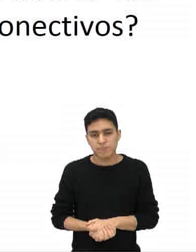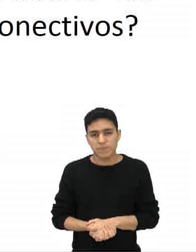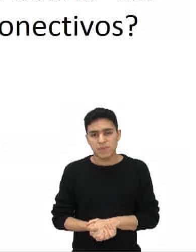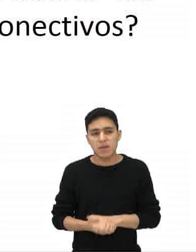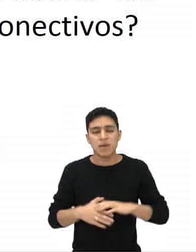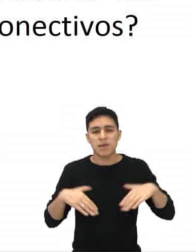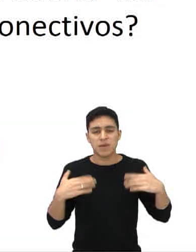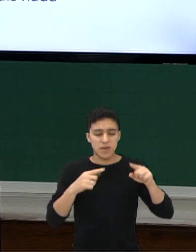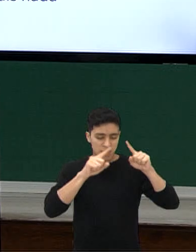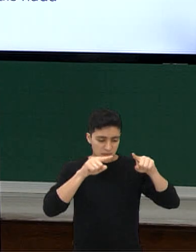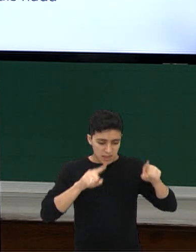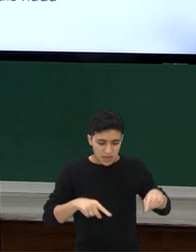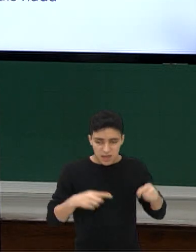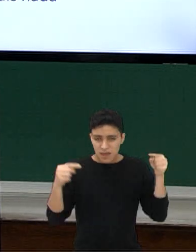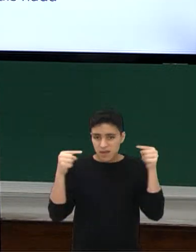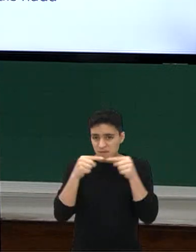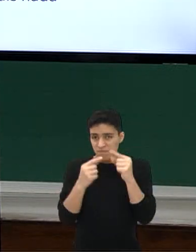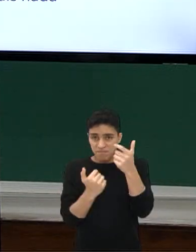além disso.